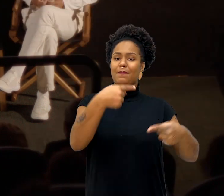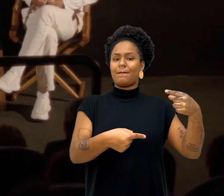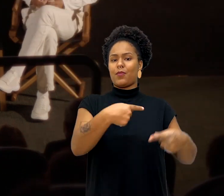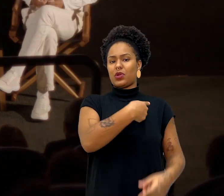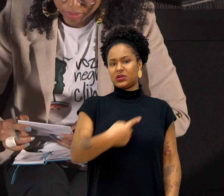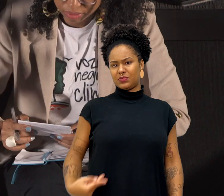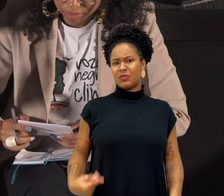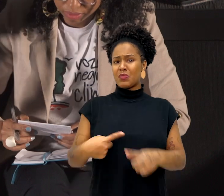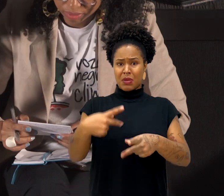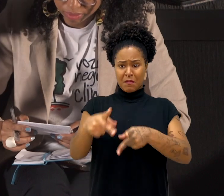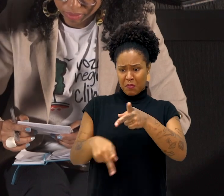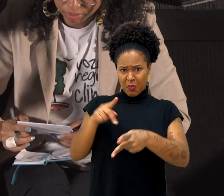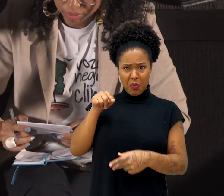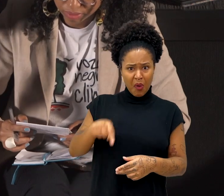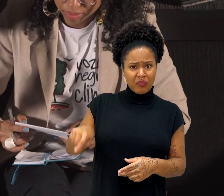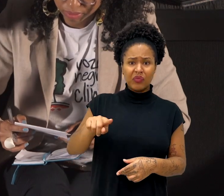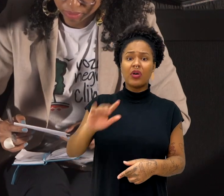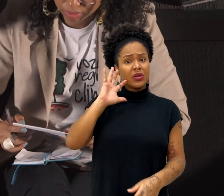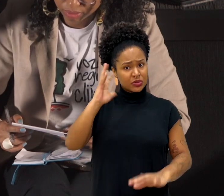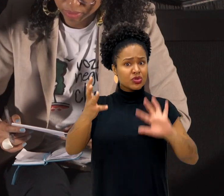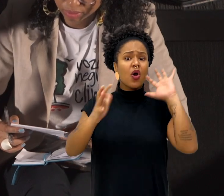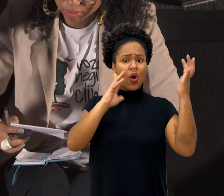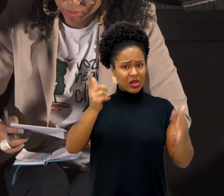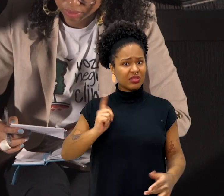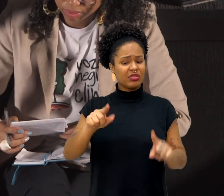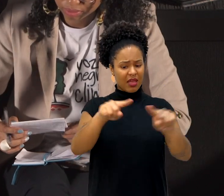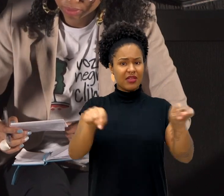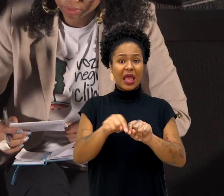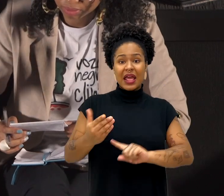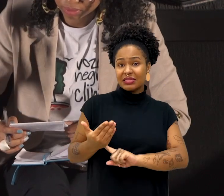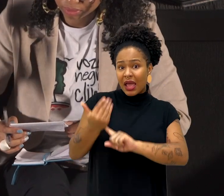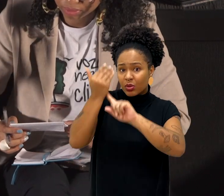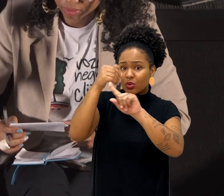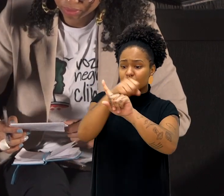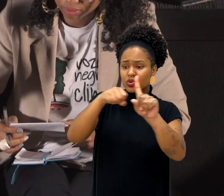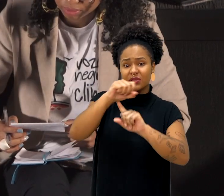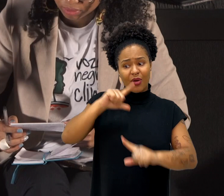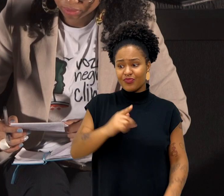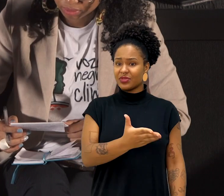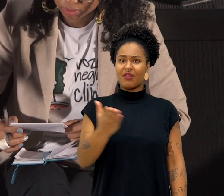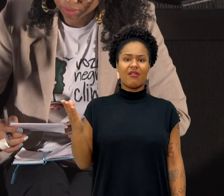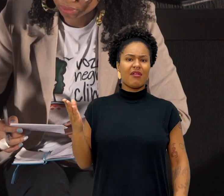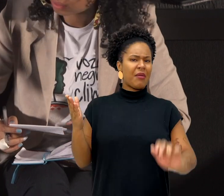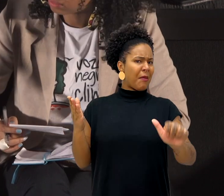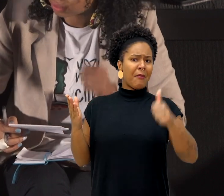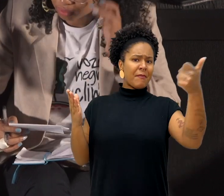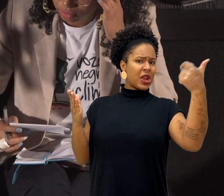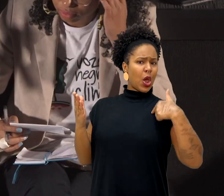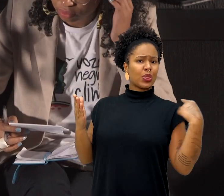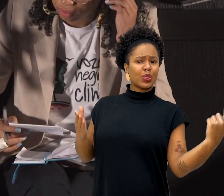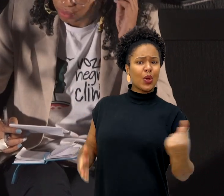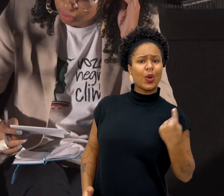públicas. Porque o povo, gente, tem soluções territoriais. As tecnologias sociais estão aí, ó, muito melhores